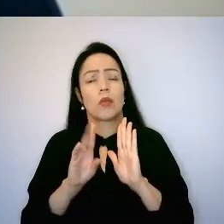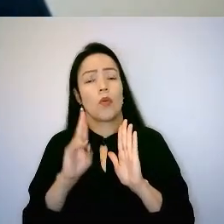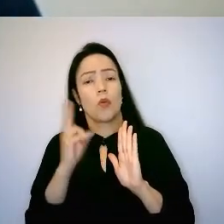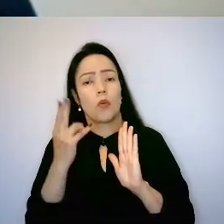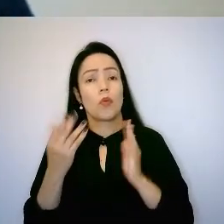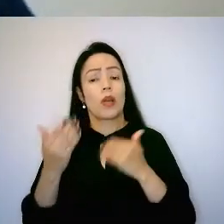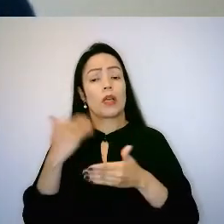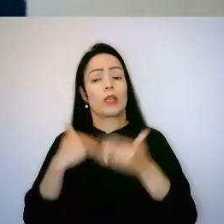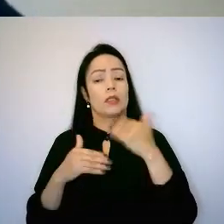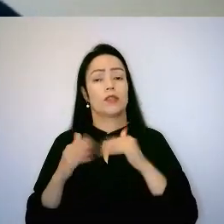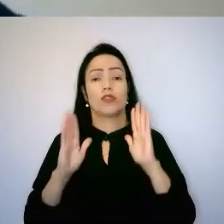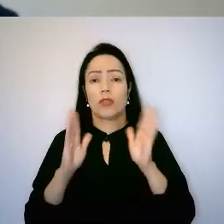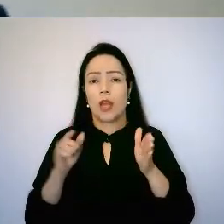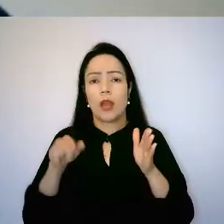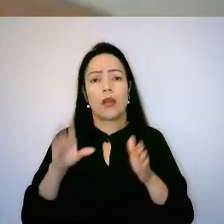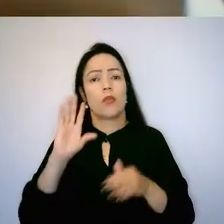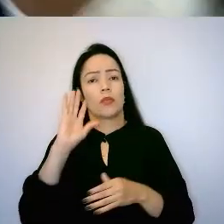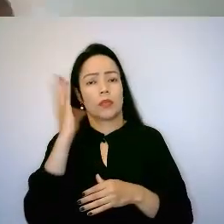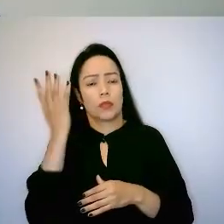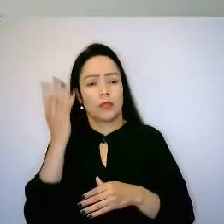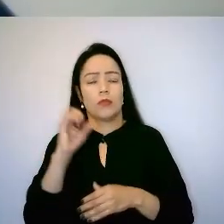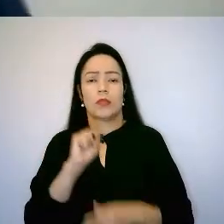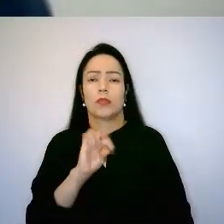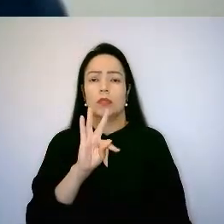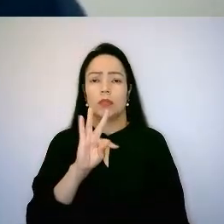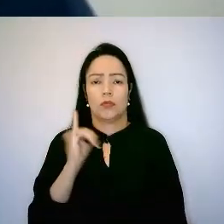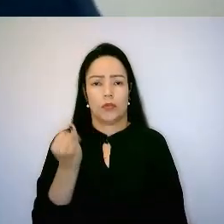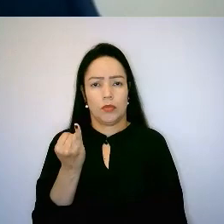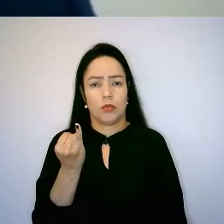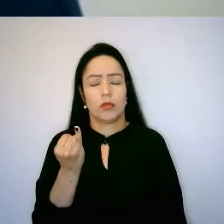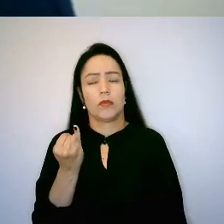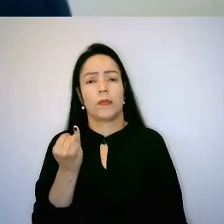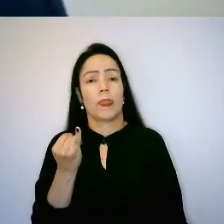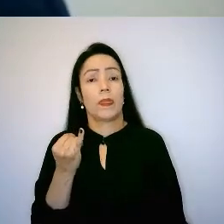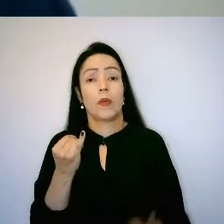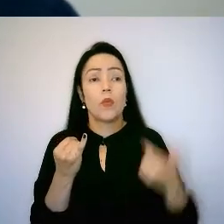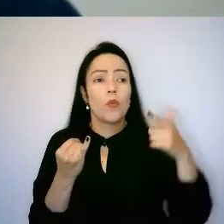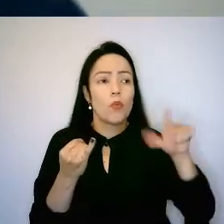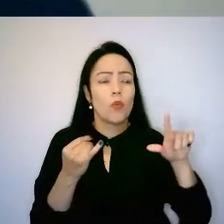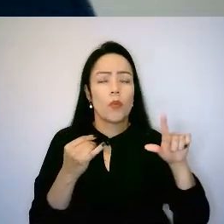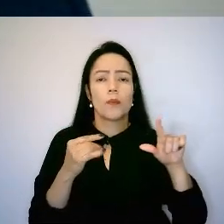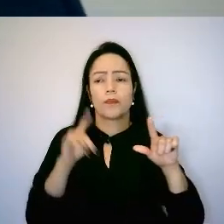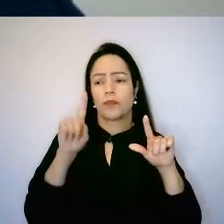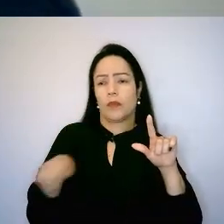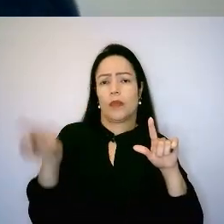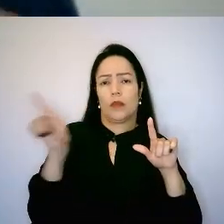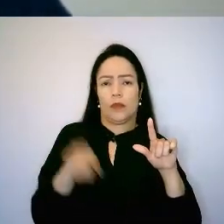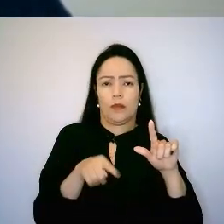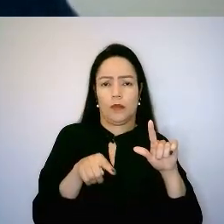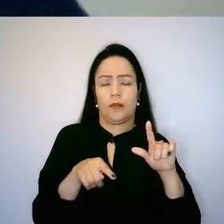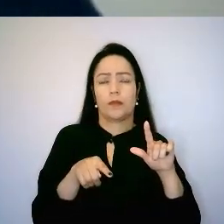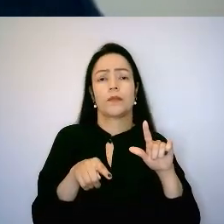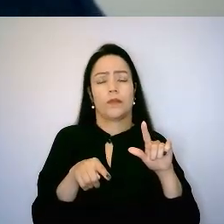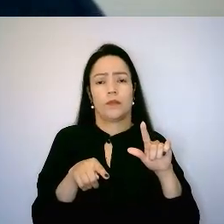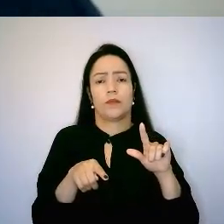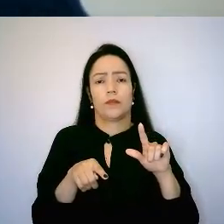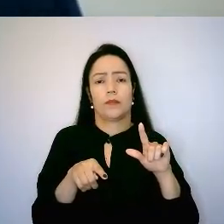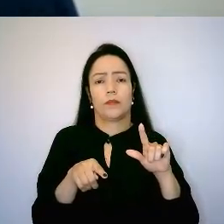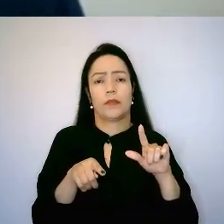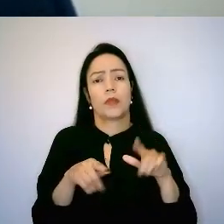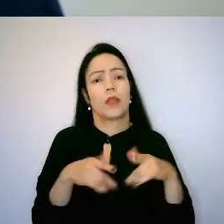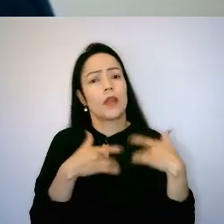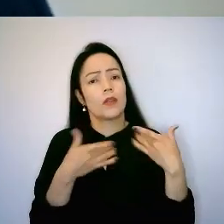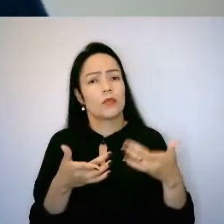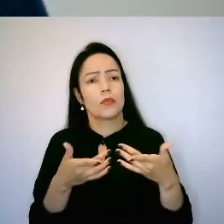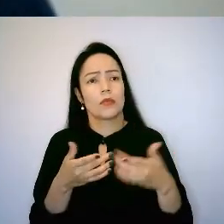até mesmo do STJ O desembargador simplesmente revoga a decisão proferida pelo Dr Ricardo e tal atitude ela é de causar